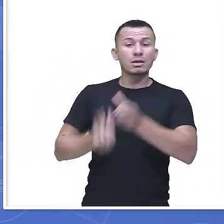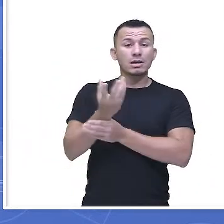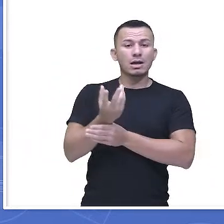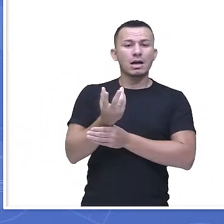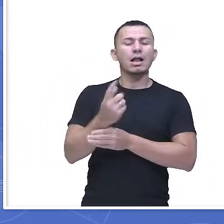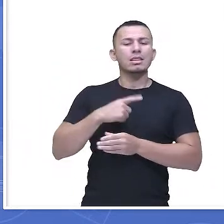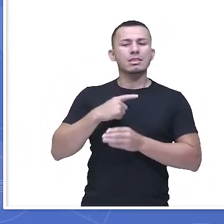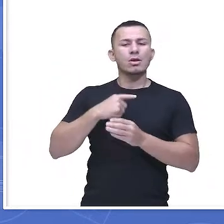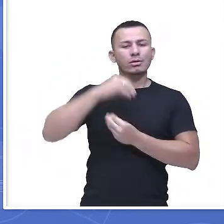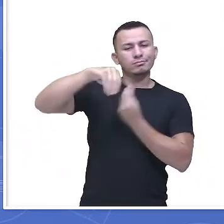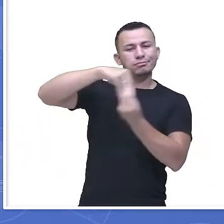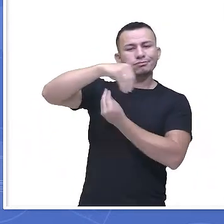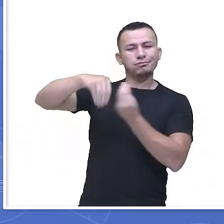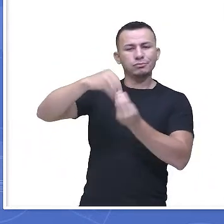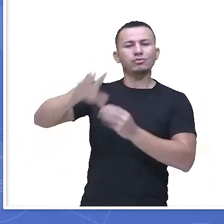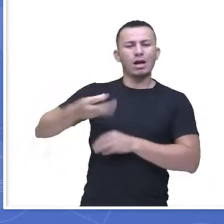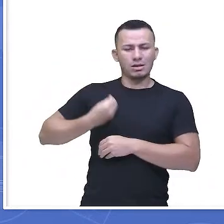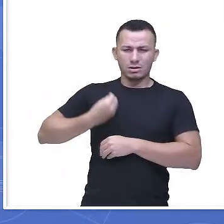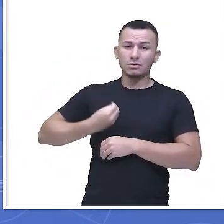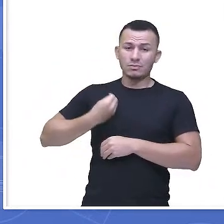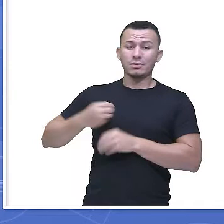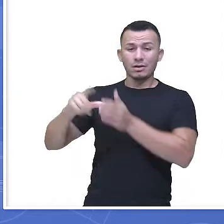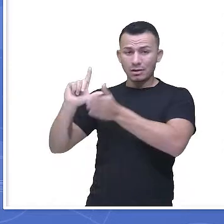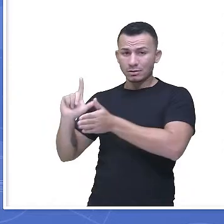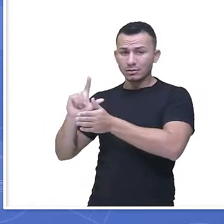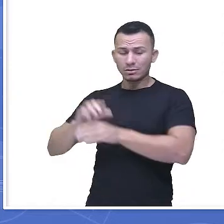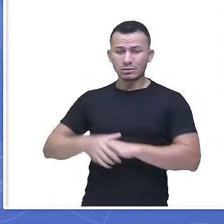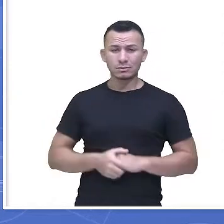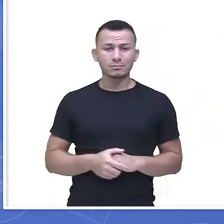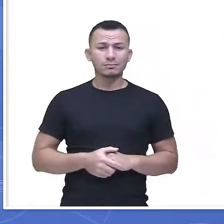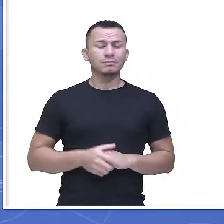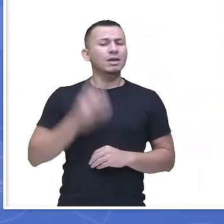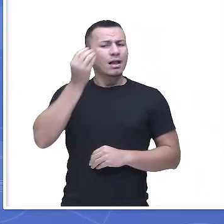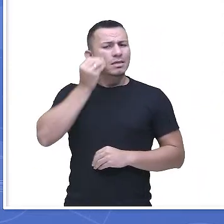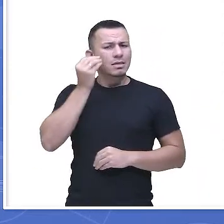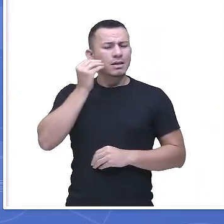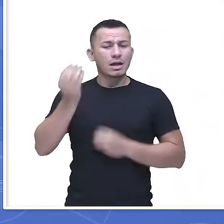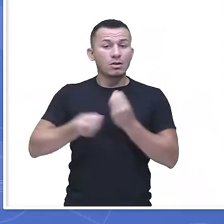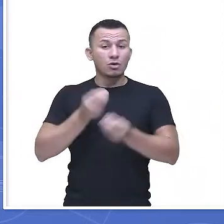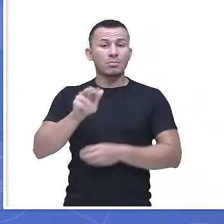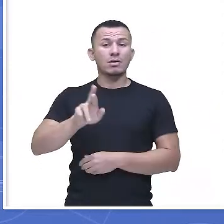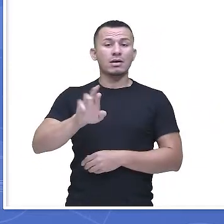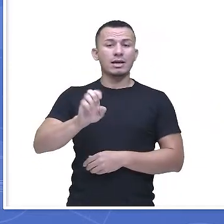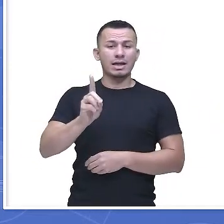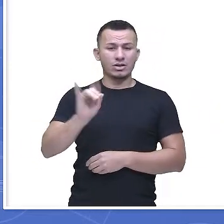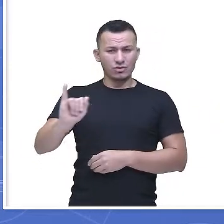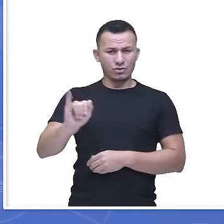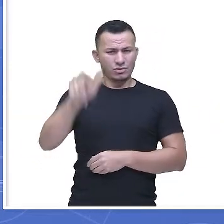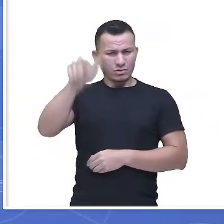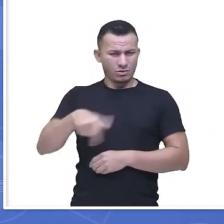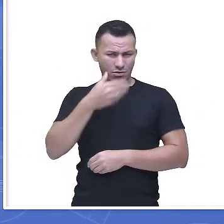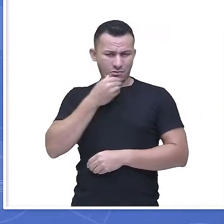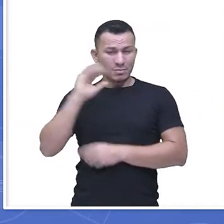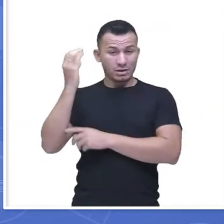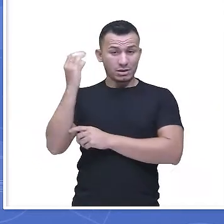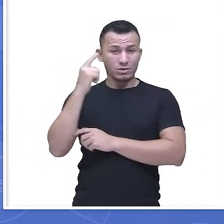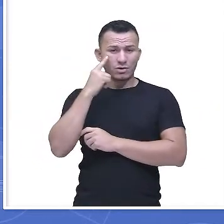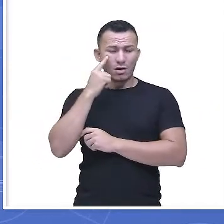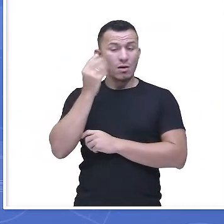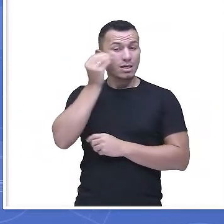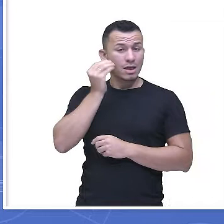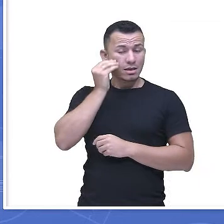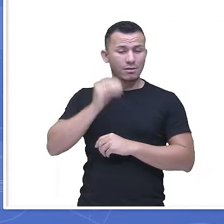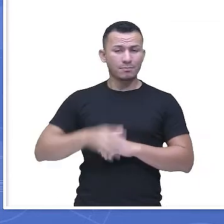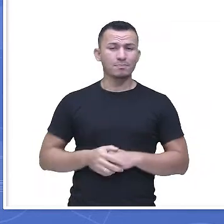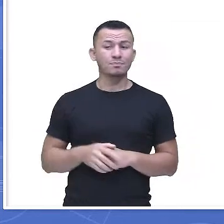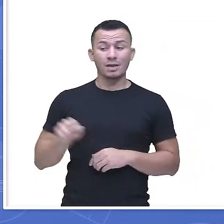outros pré-existentes. O experimento de Redi. Vamos ver o experimento de Redi. Redi